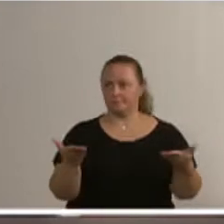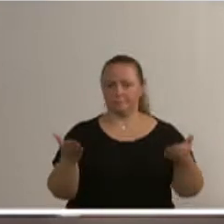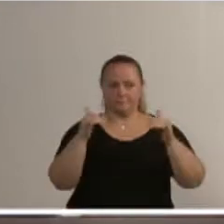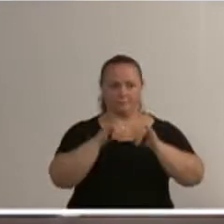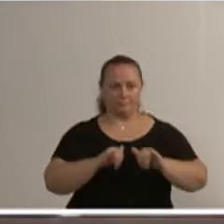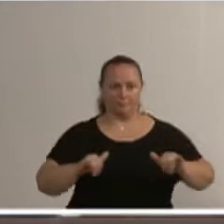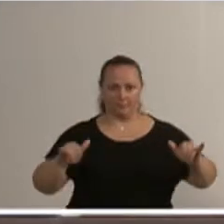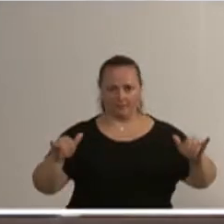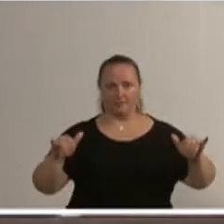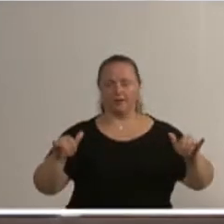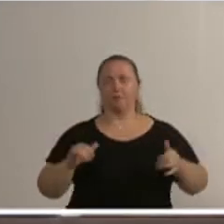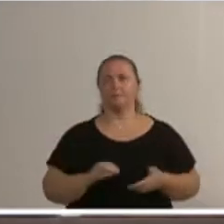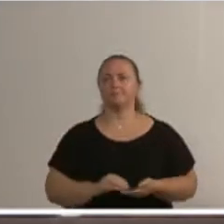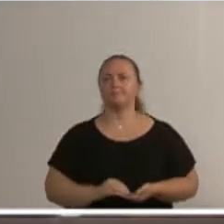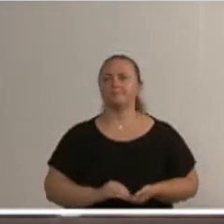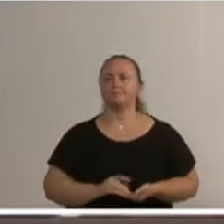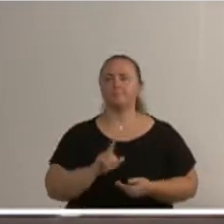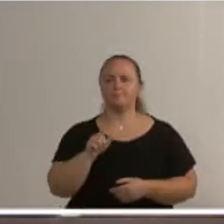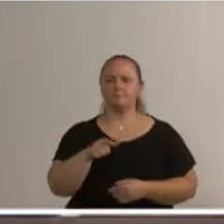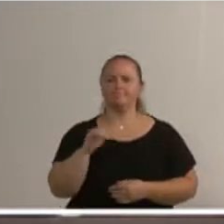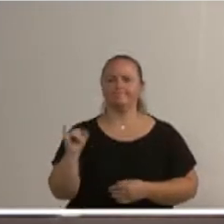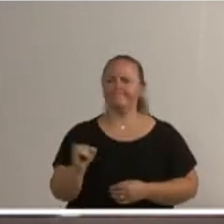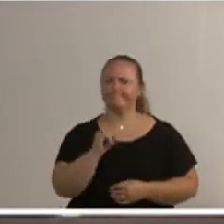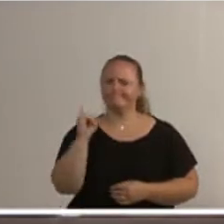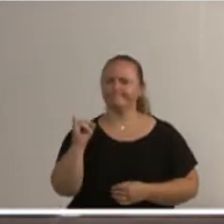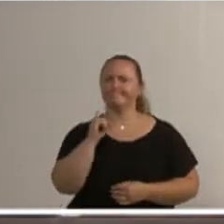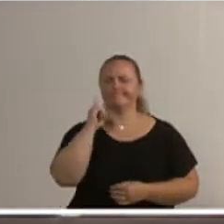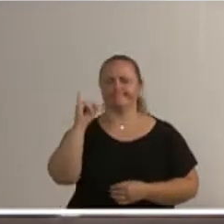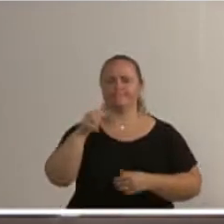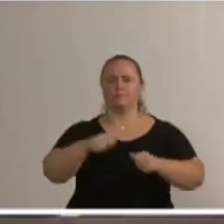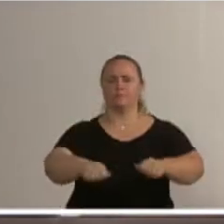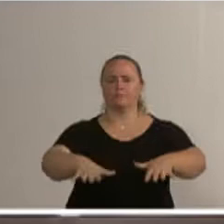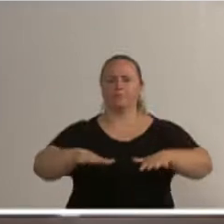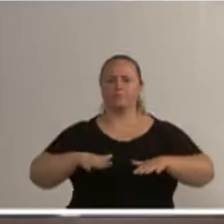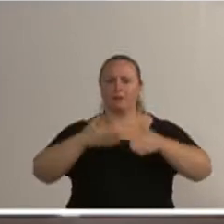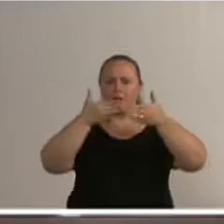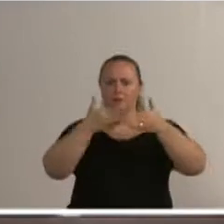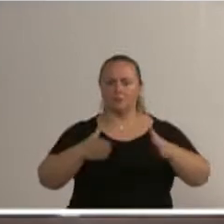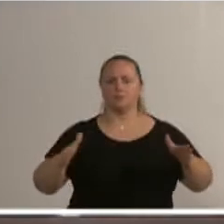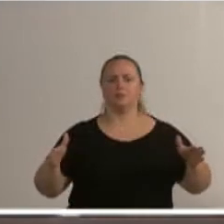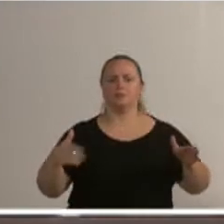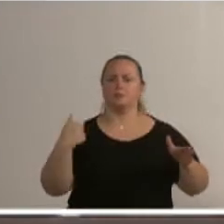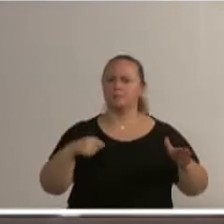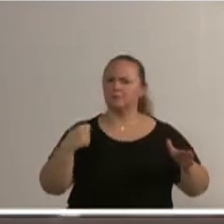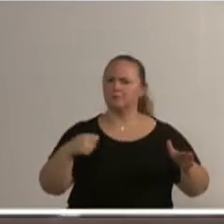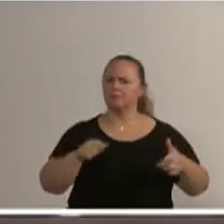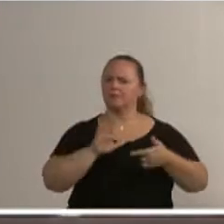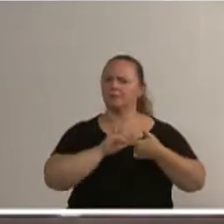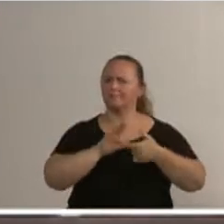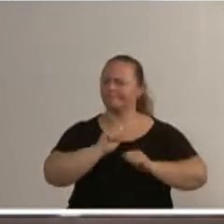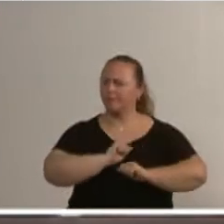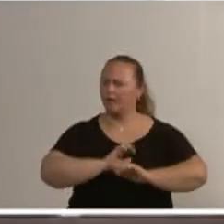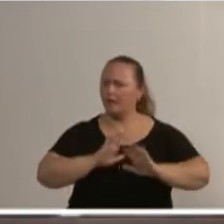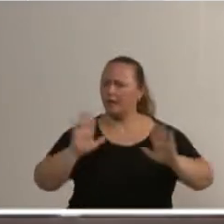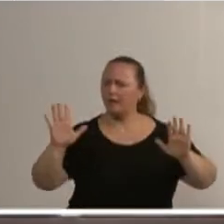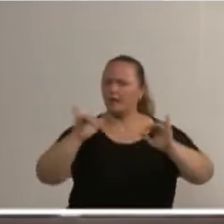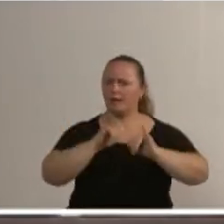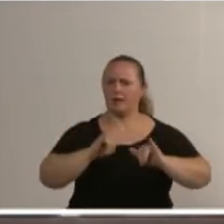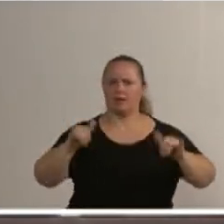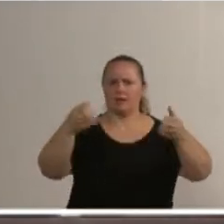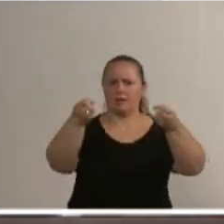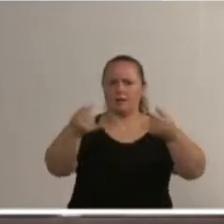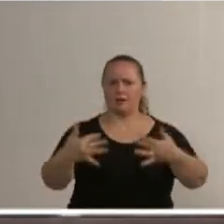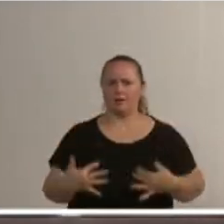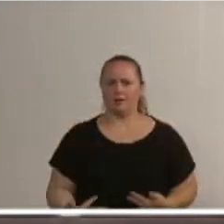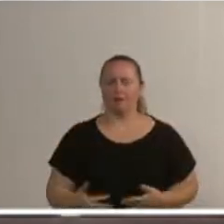e agora é o ponto crucial da nossa audiência, que eu gosto de deixar bem claro, tá? Na condução da